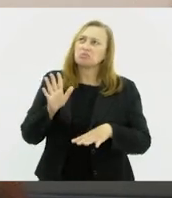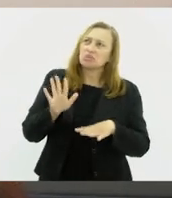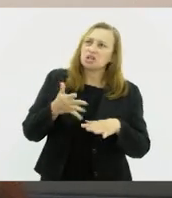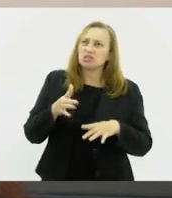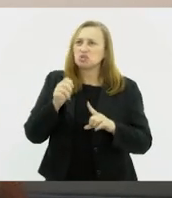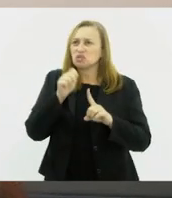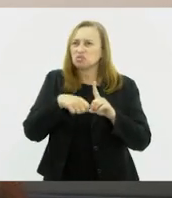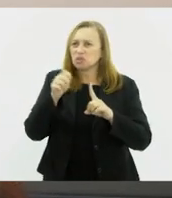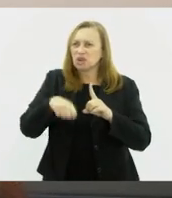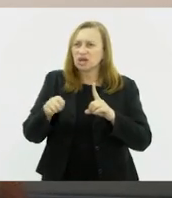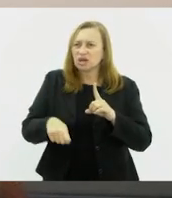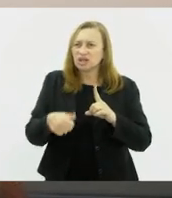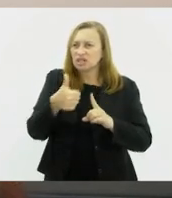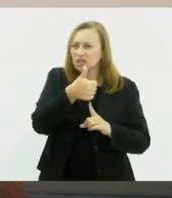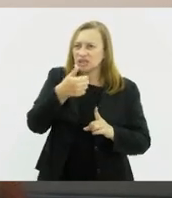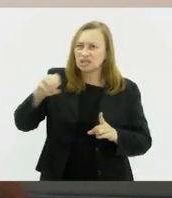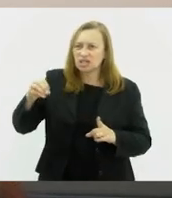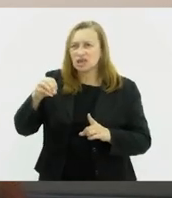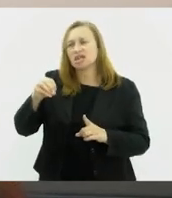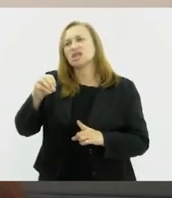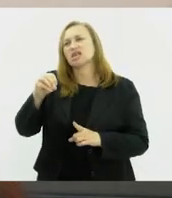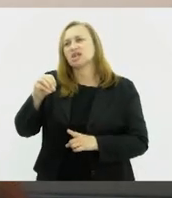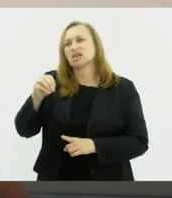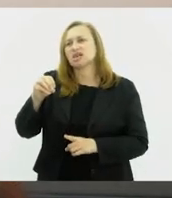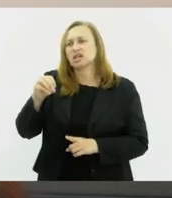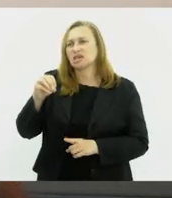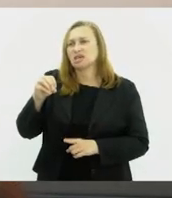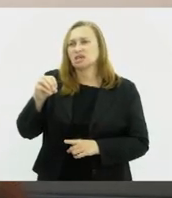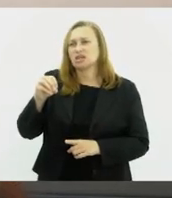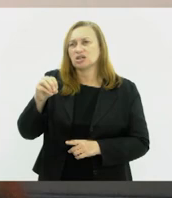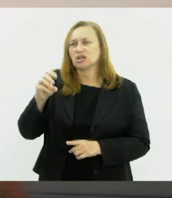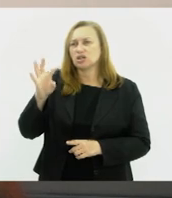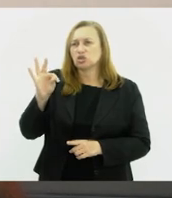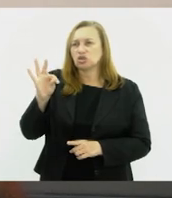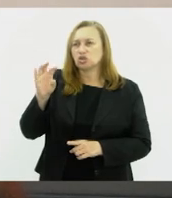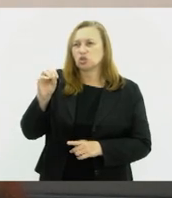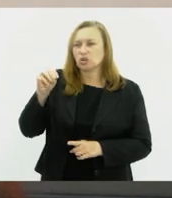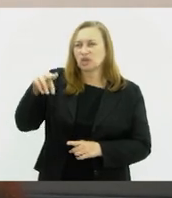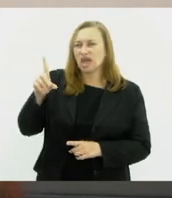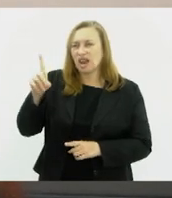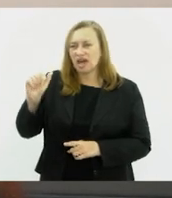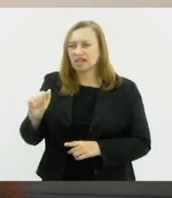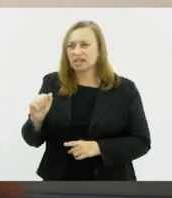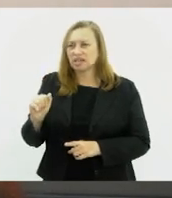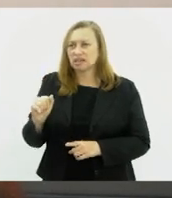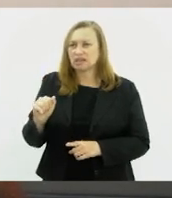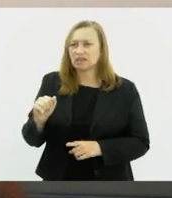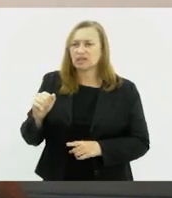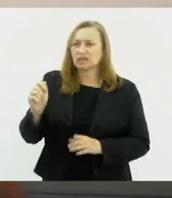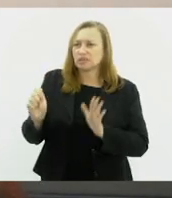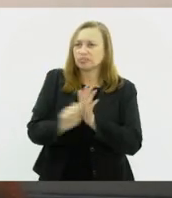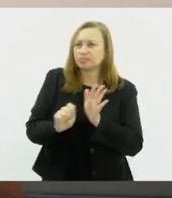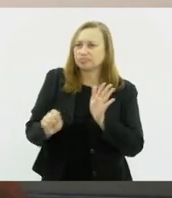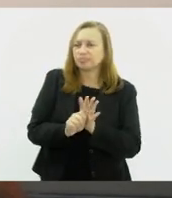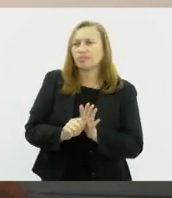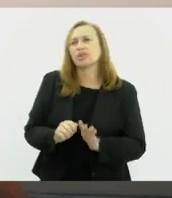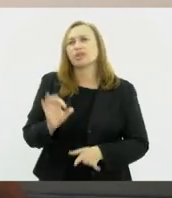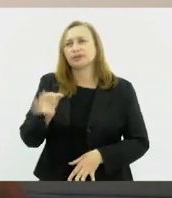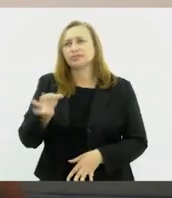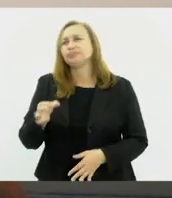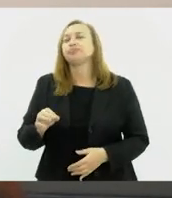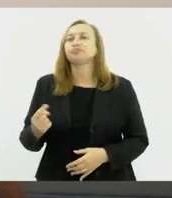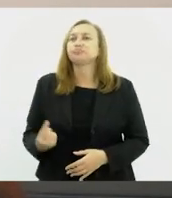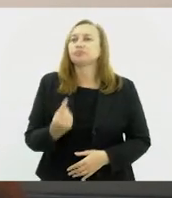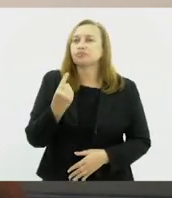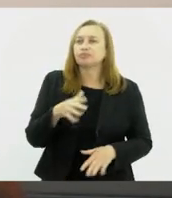carga 100 Tonel de maconha pode ter certeza pode ter certeza então o seguinte pessoal finalizando o seguinte a o